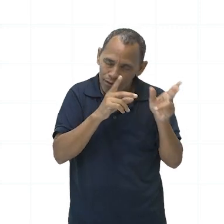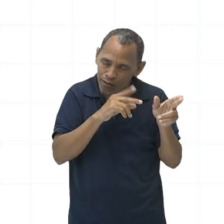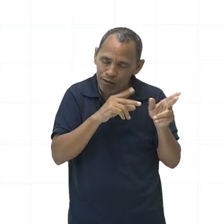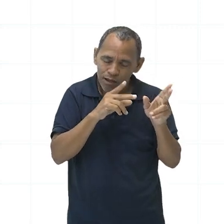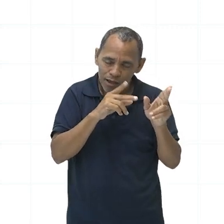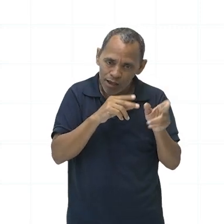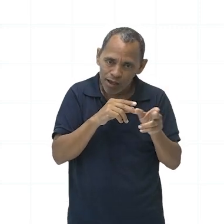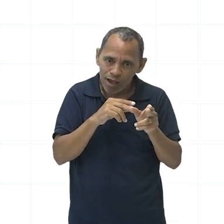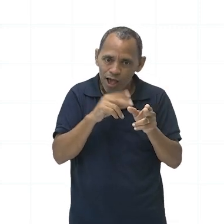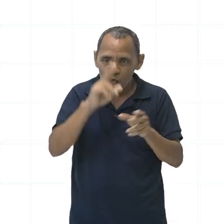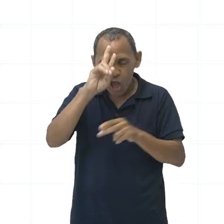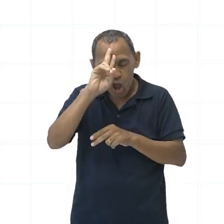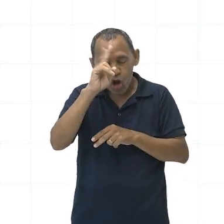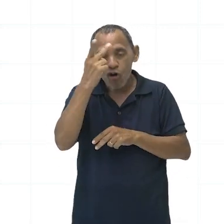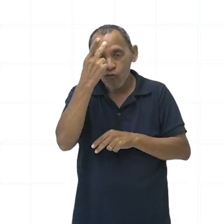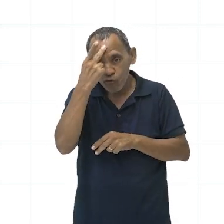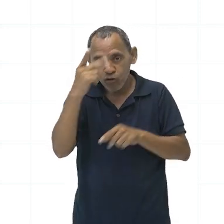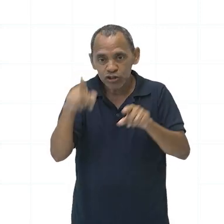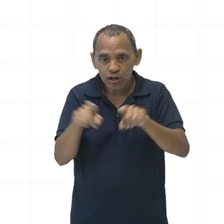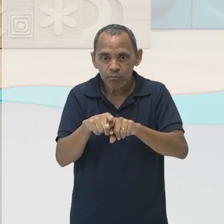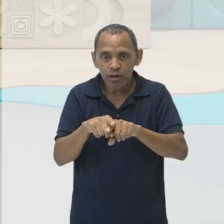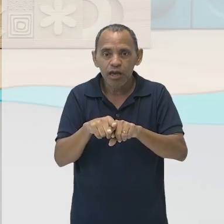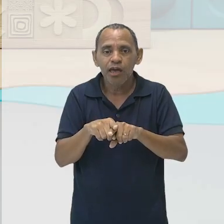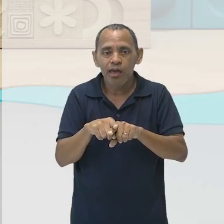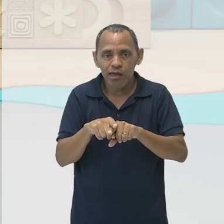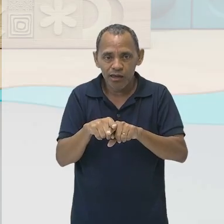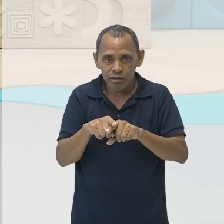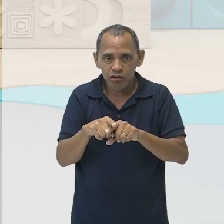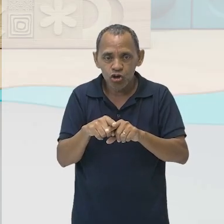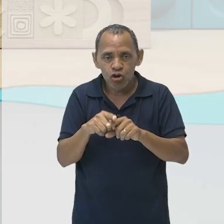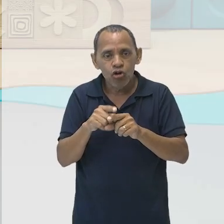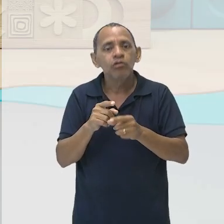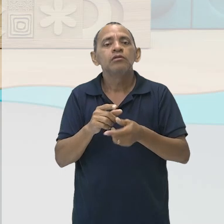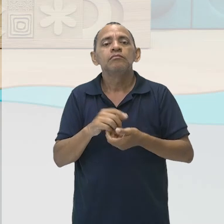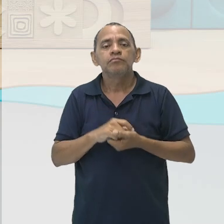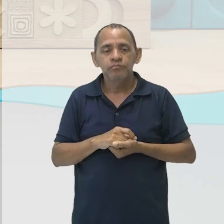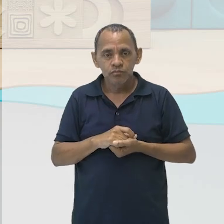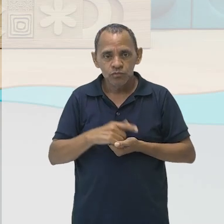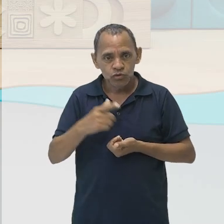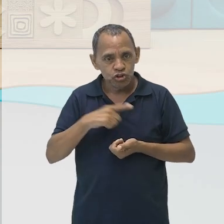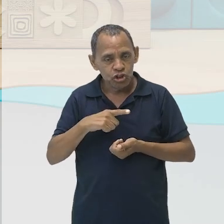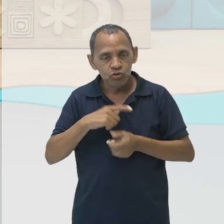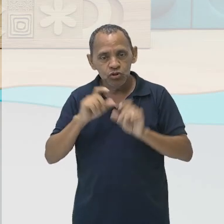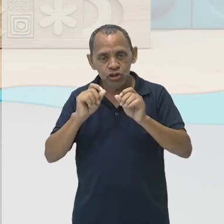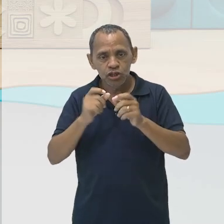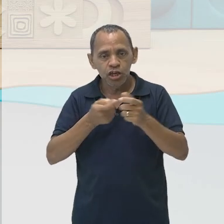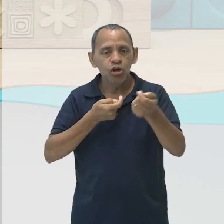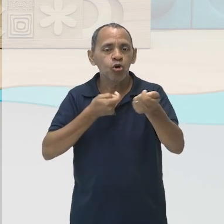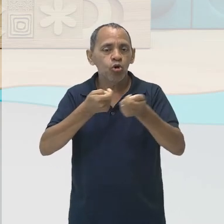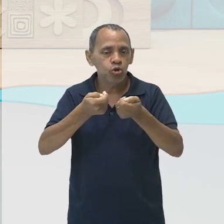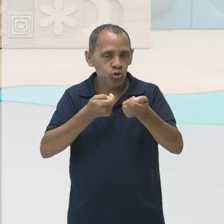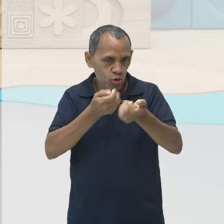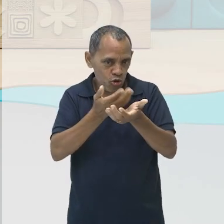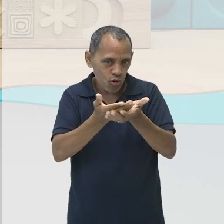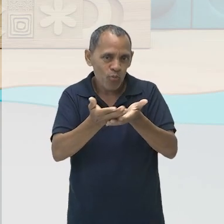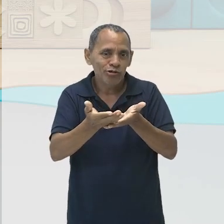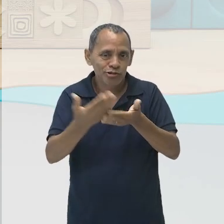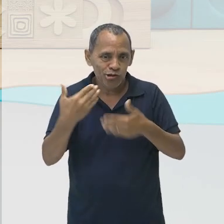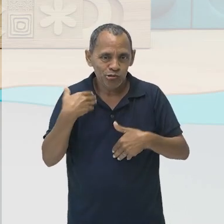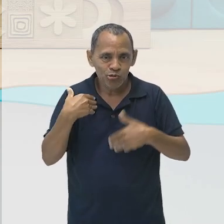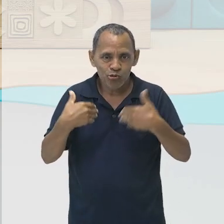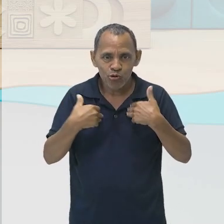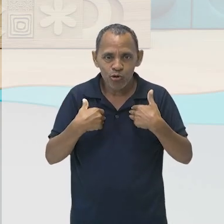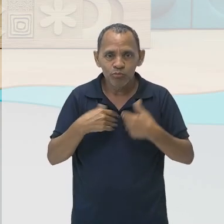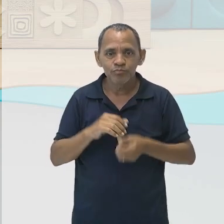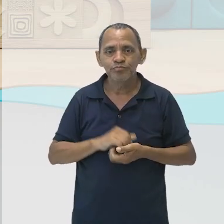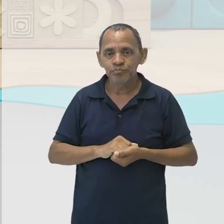retornando ali para o seu quadro normal, né? Retomando o controle do seu corpo. Não faça nada disso com ela, ok? Agora vai passar aí